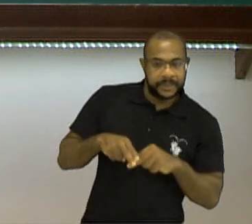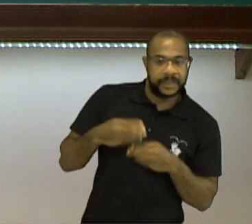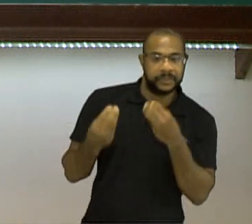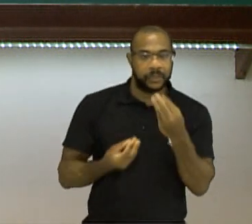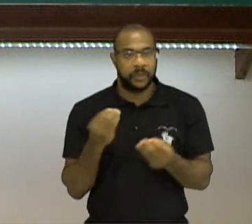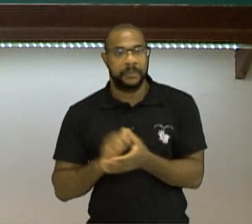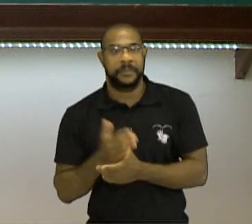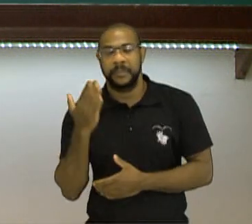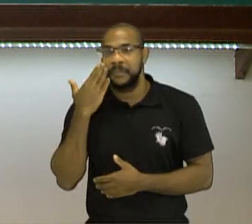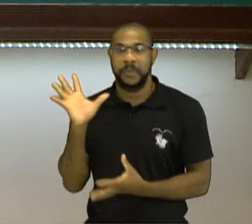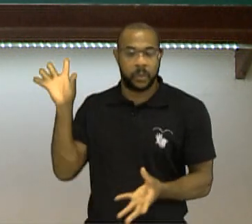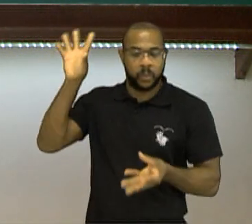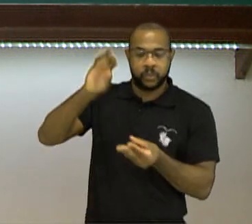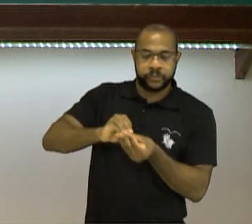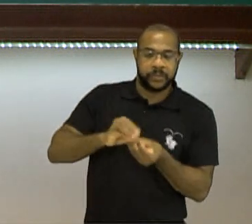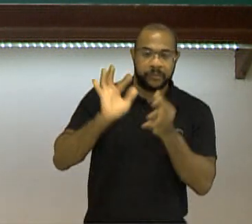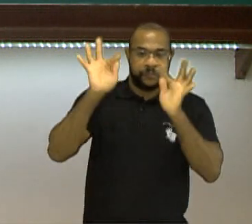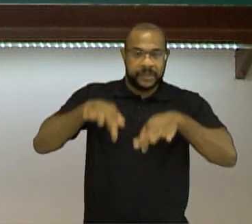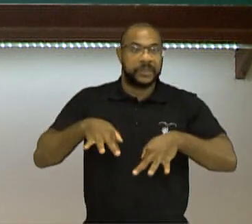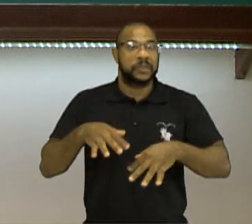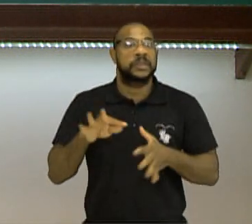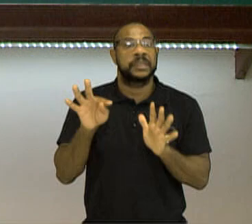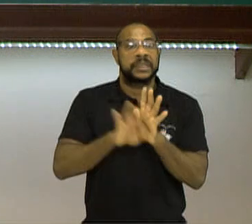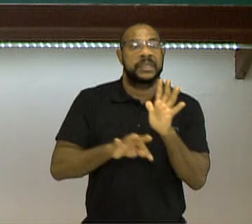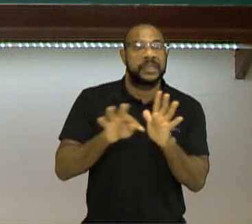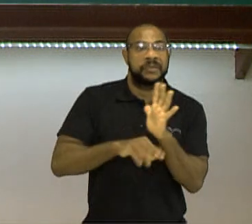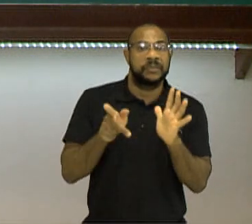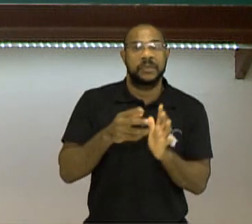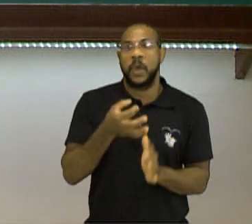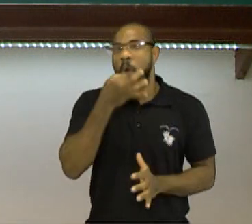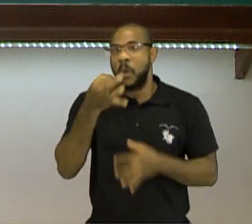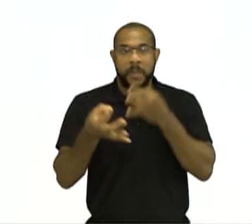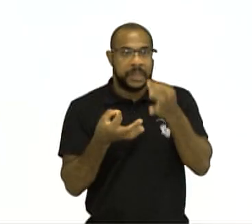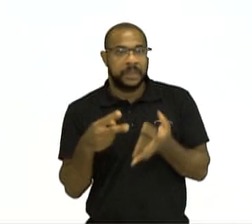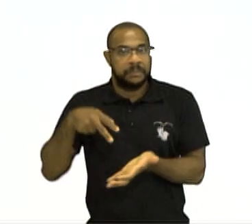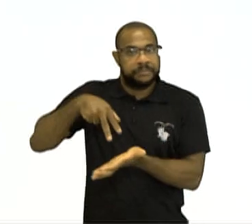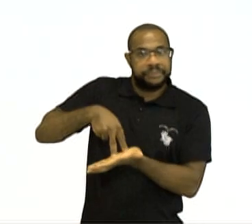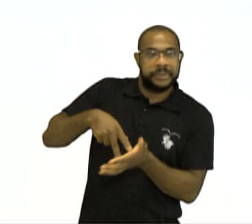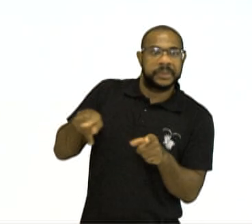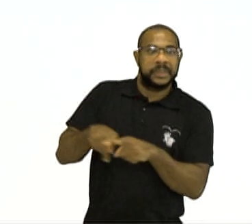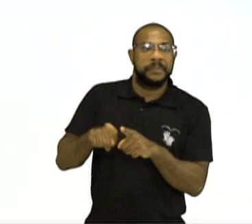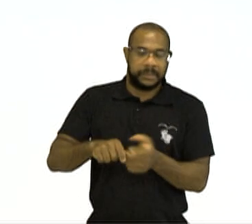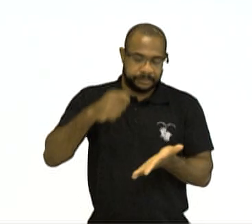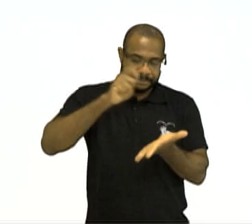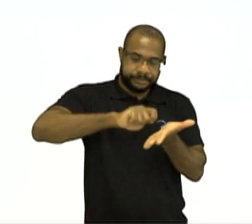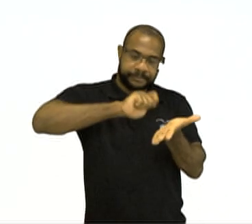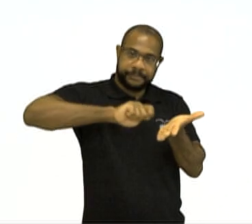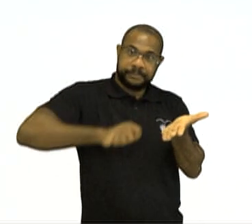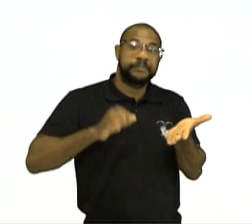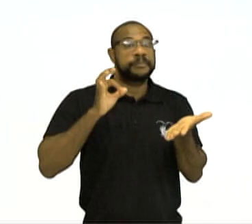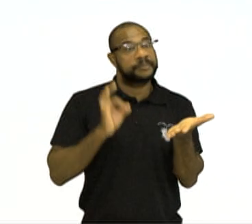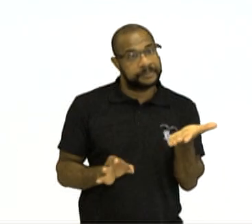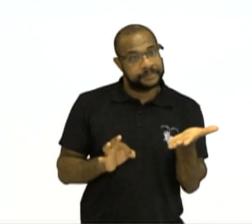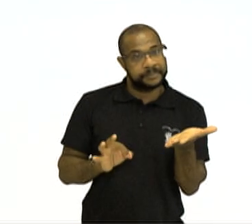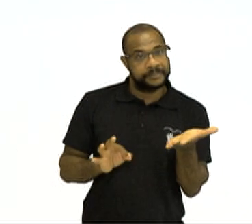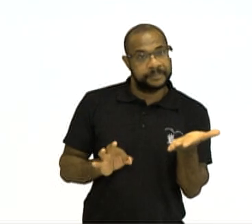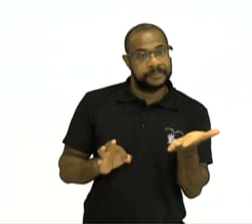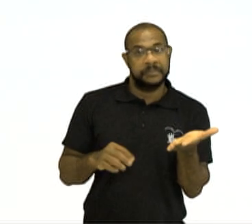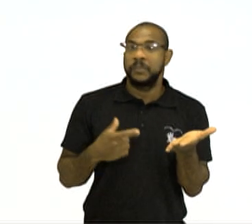Conclui o texto reforçando sua posição, possui pontuação e ortografia corretas, não há